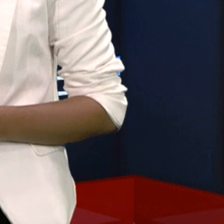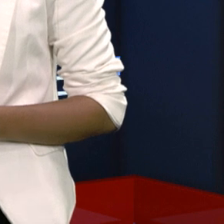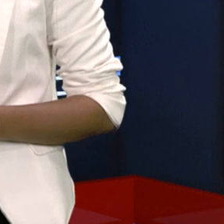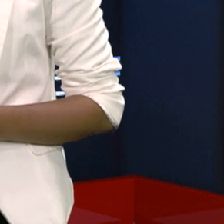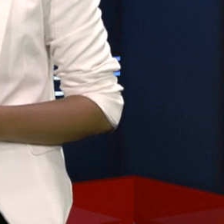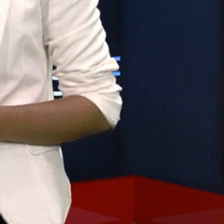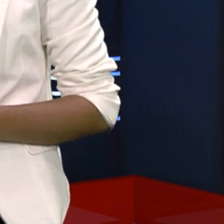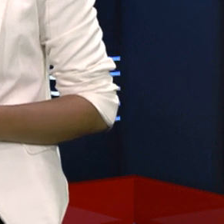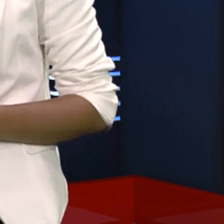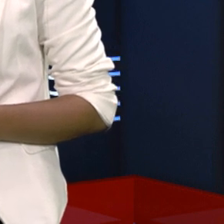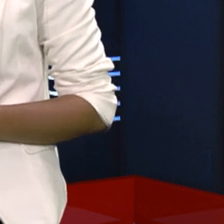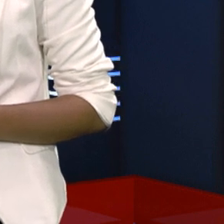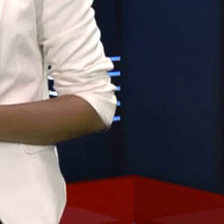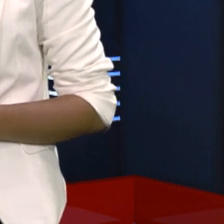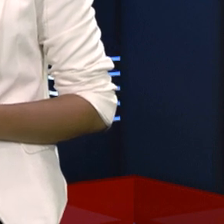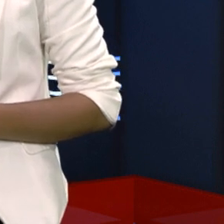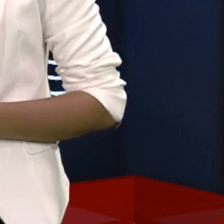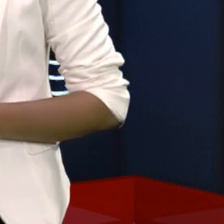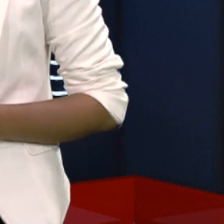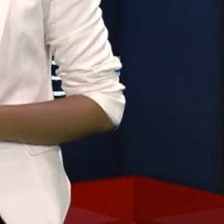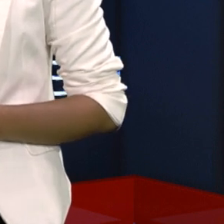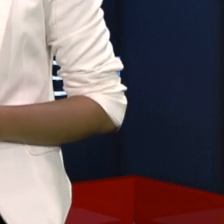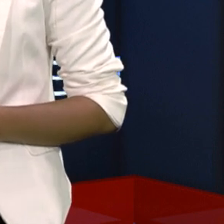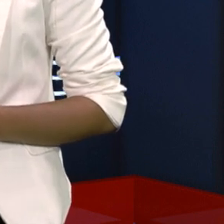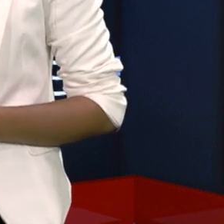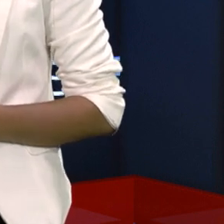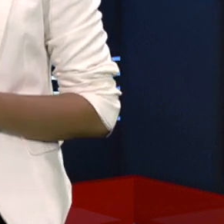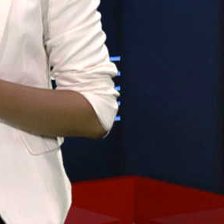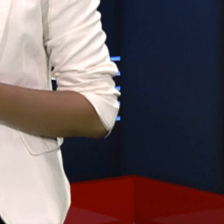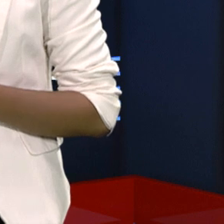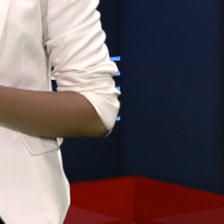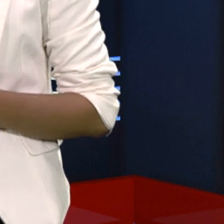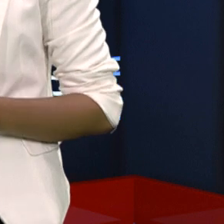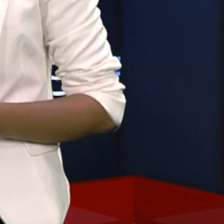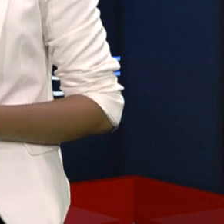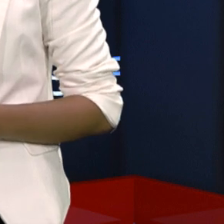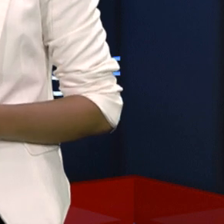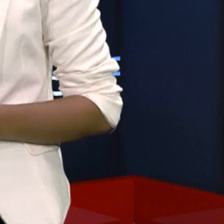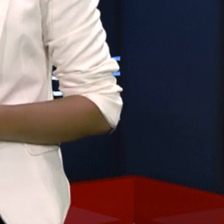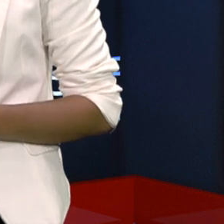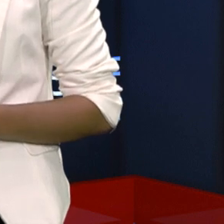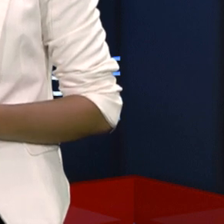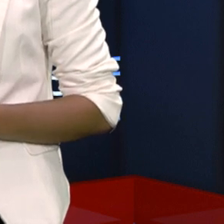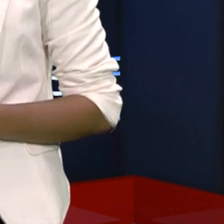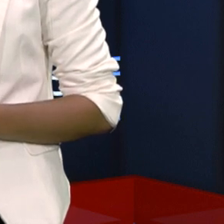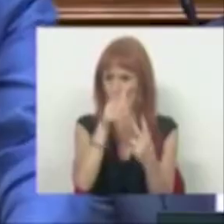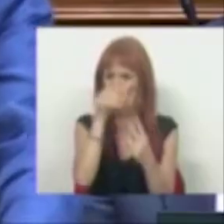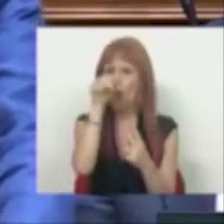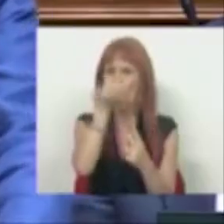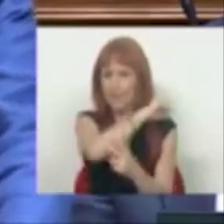Fomento ao empresário Mário Ferreira. António Costa negou e considerou insultuosa a pergunta.